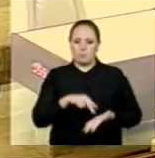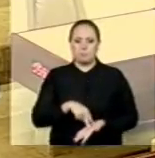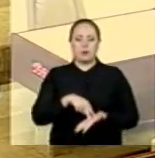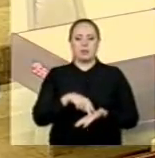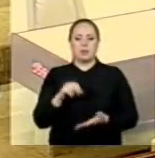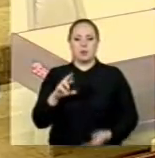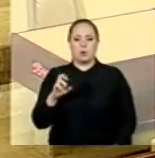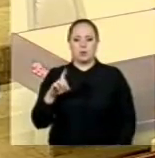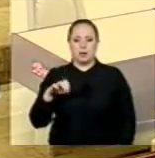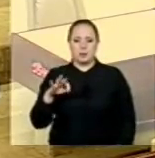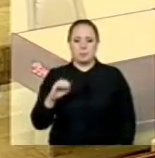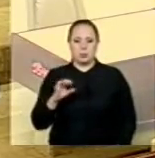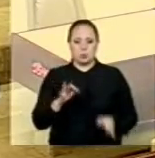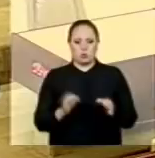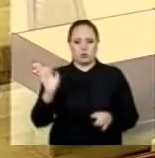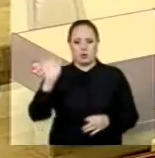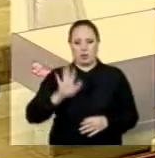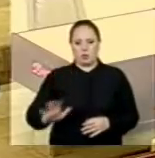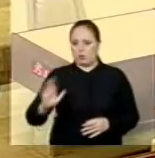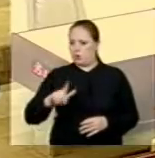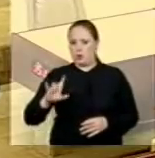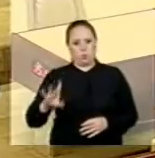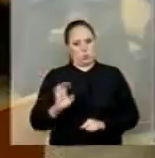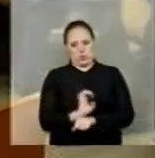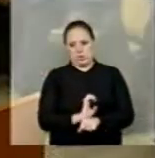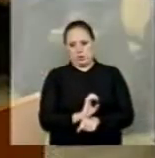ordenamento jurídico nacional, não só estadual.